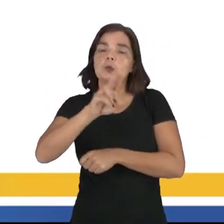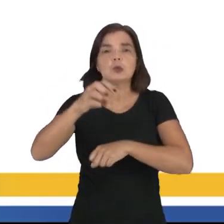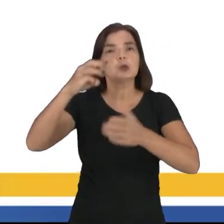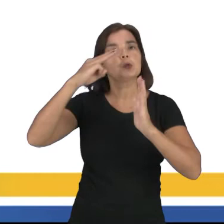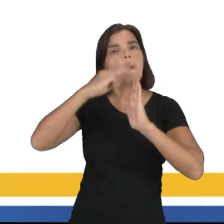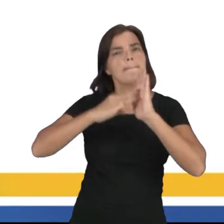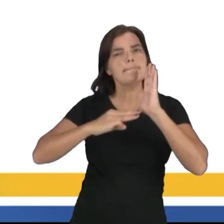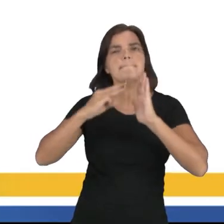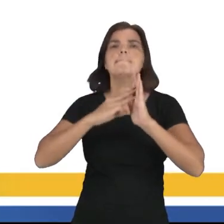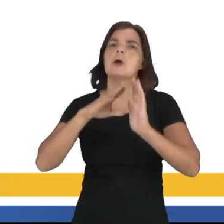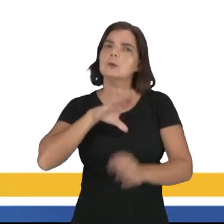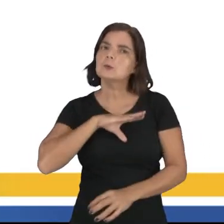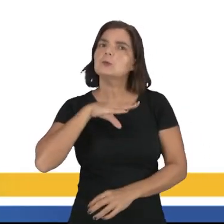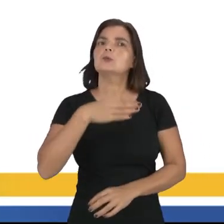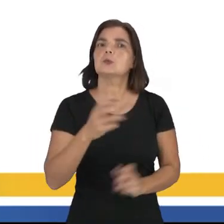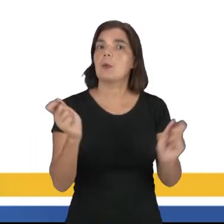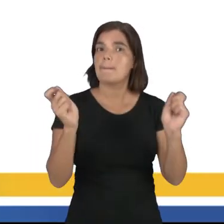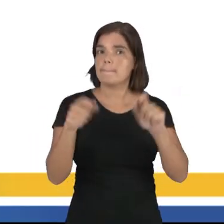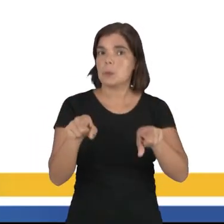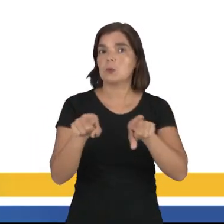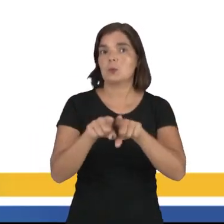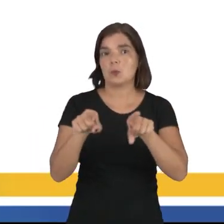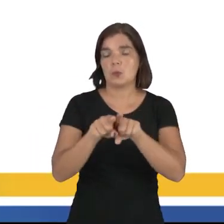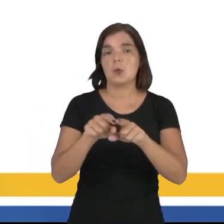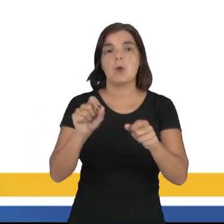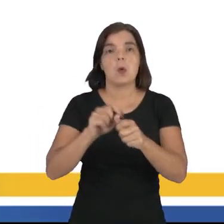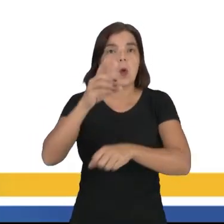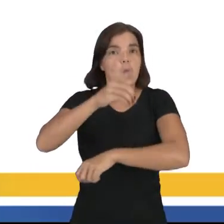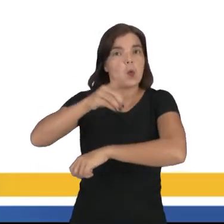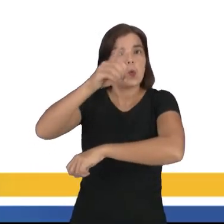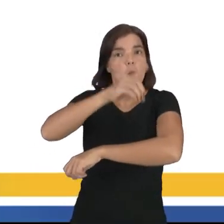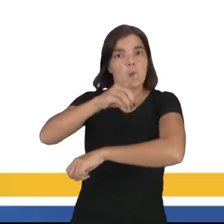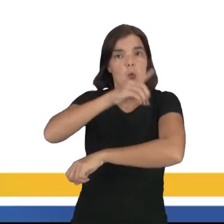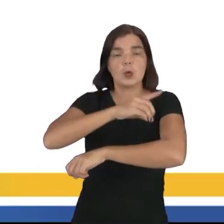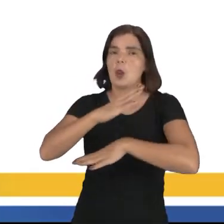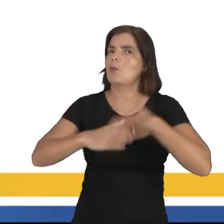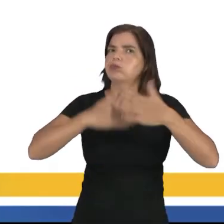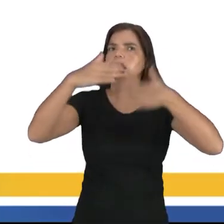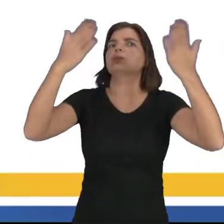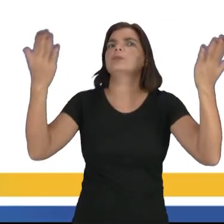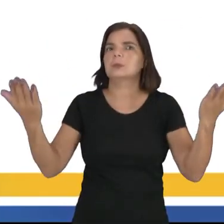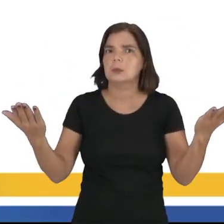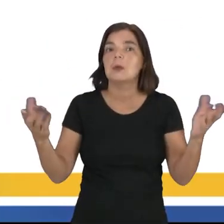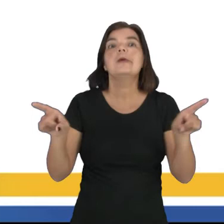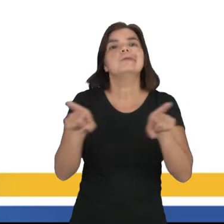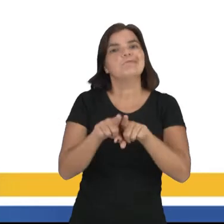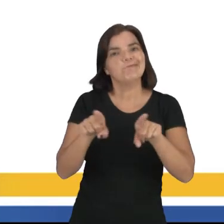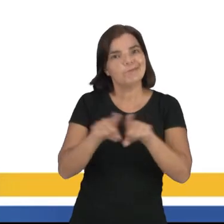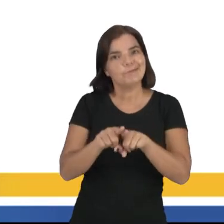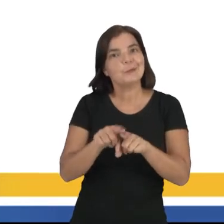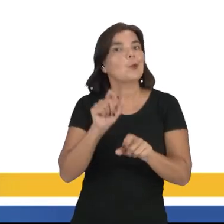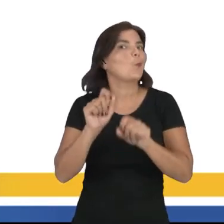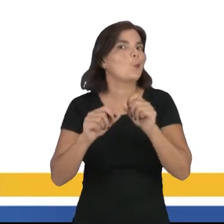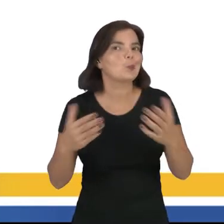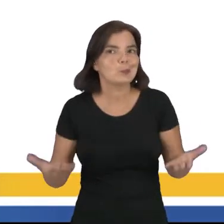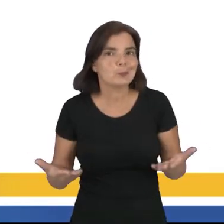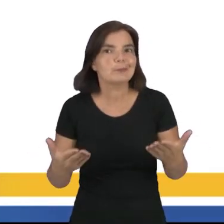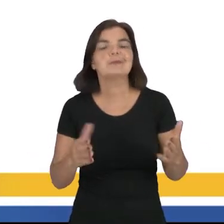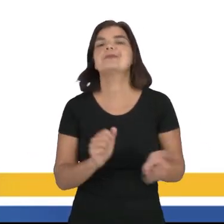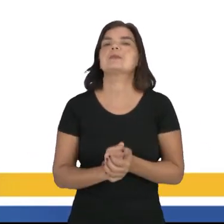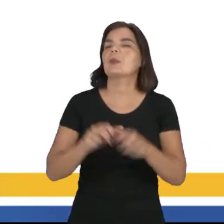usar métodos, ações que façam que o mosquito da dengue não procrie. E com isso